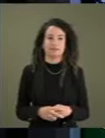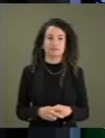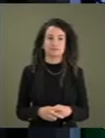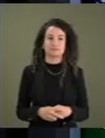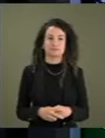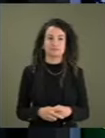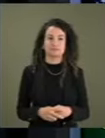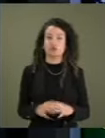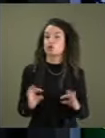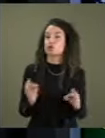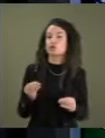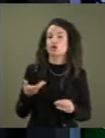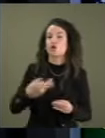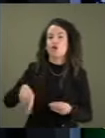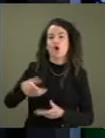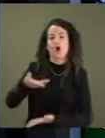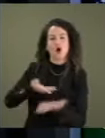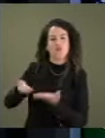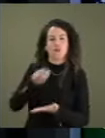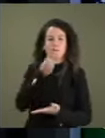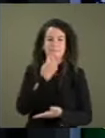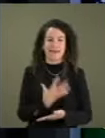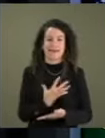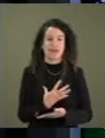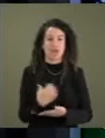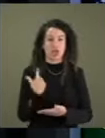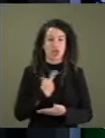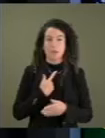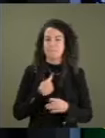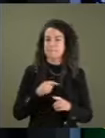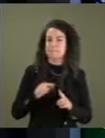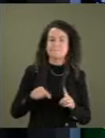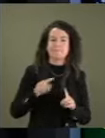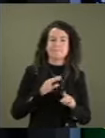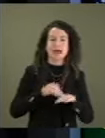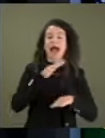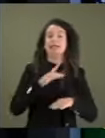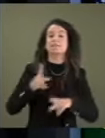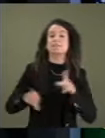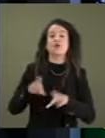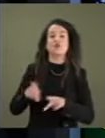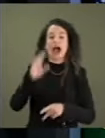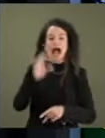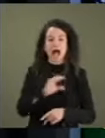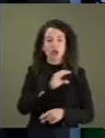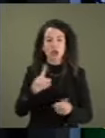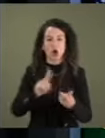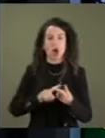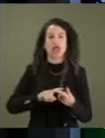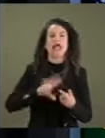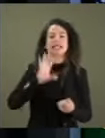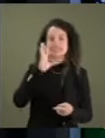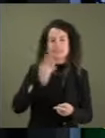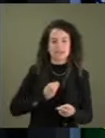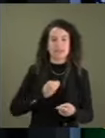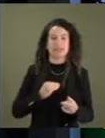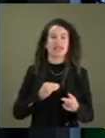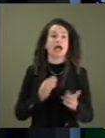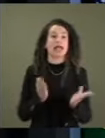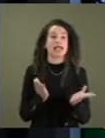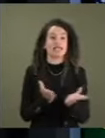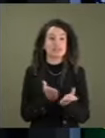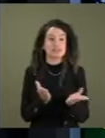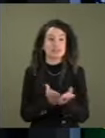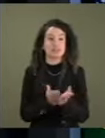Todo mundo convive bem, nós somos a maior nação católica do mundo, a maior nação espírita do mundo, os evangélicos chegando